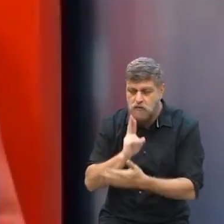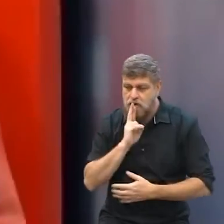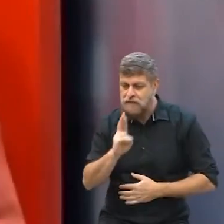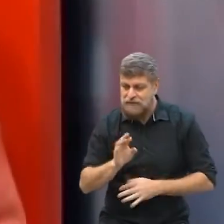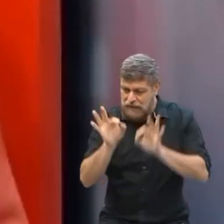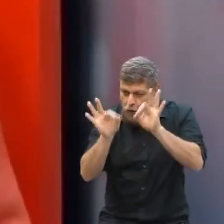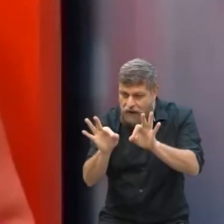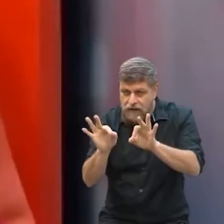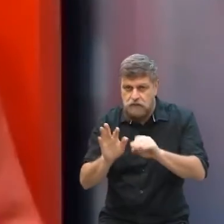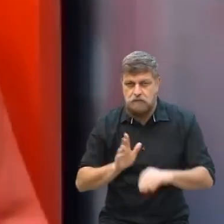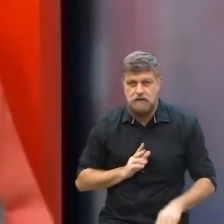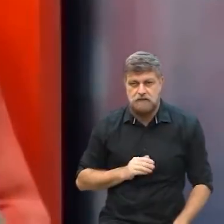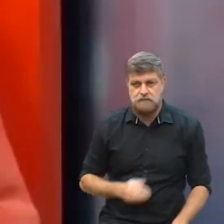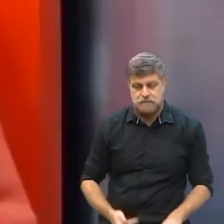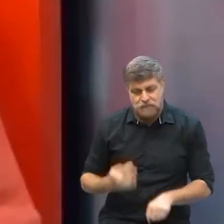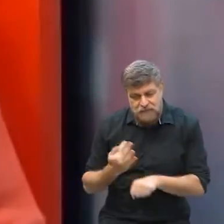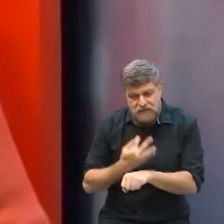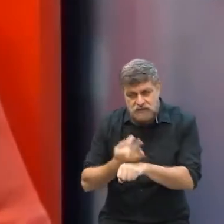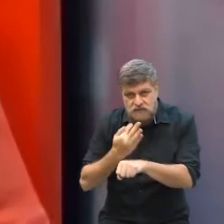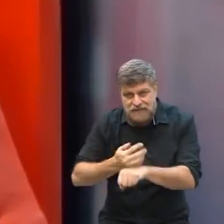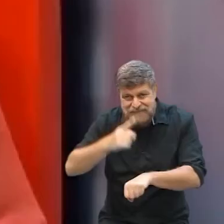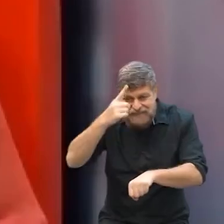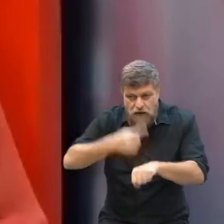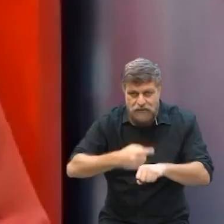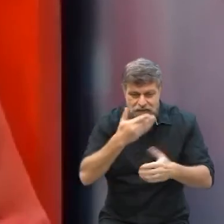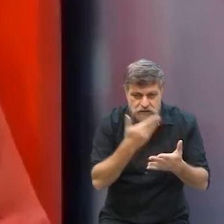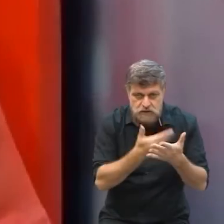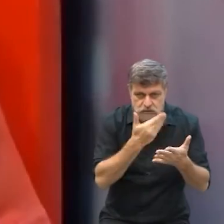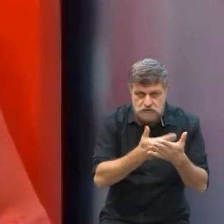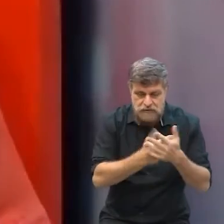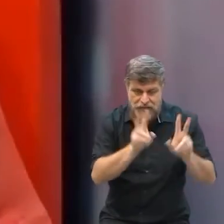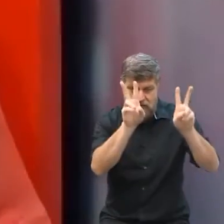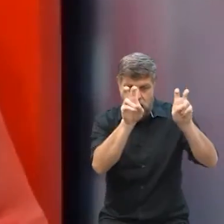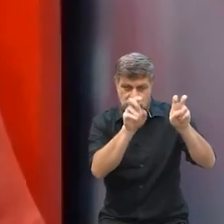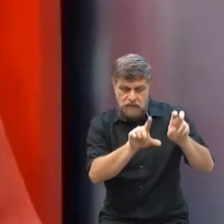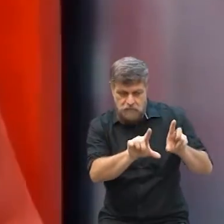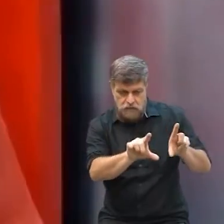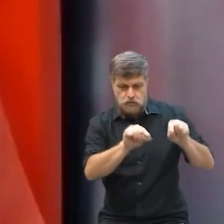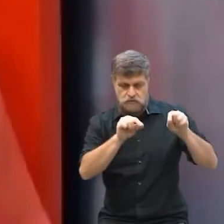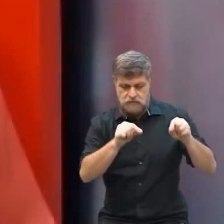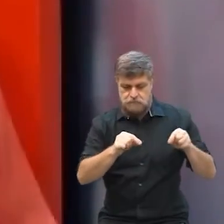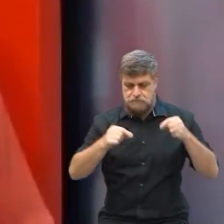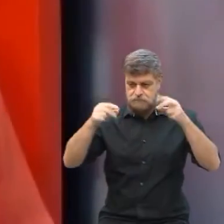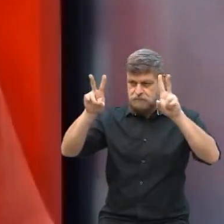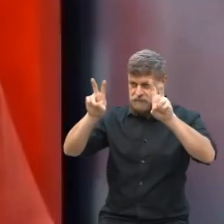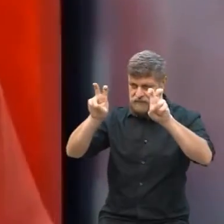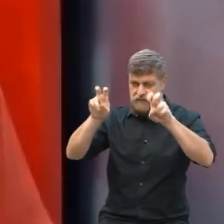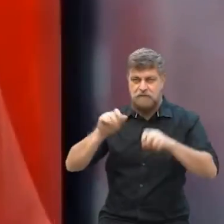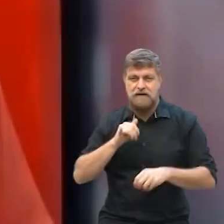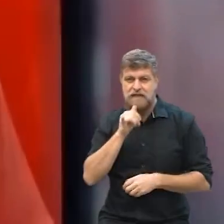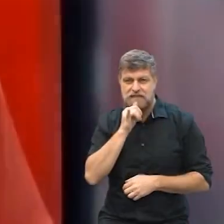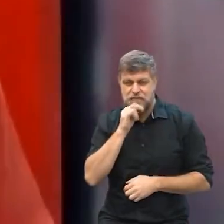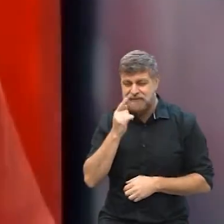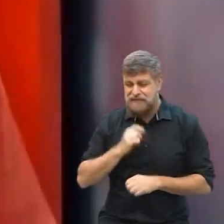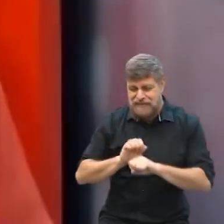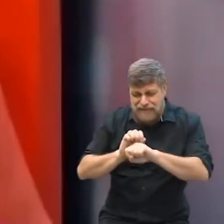A, mas sim procura, quando for estudar, selecionar o tema, pega o tema da questão. Às vezes tem uma